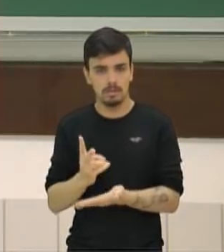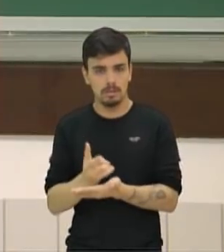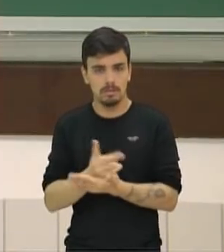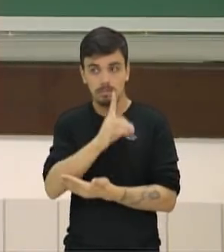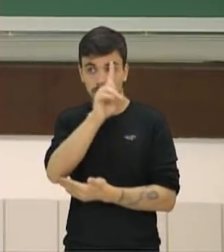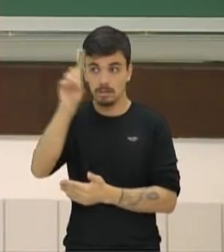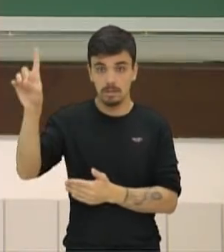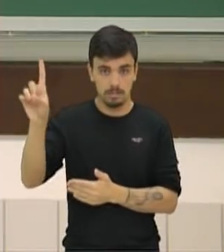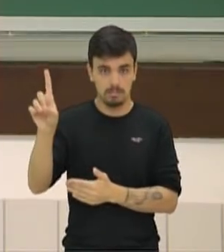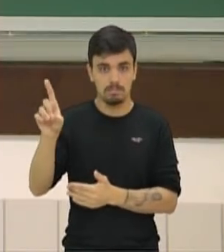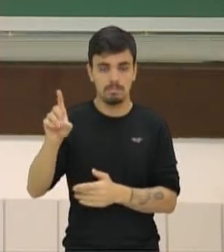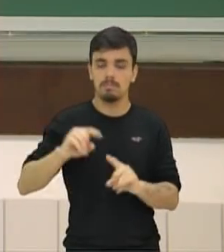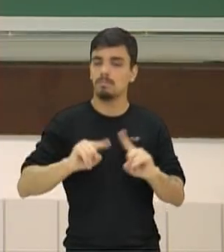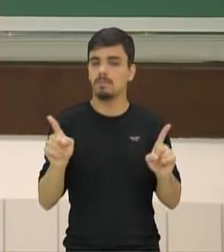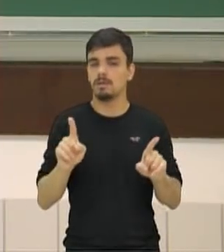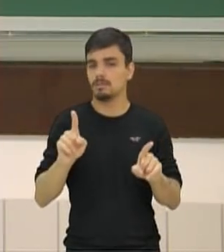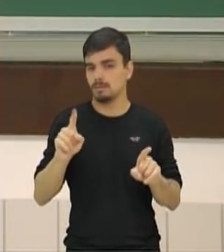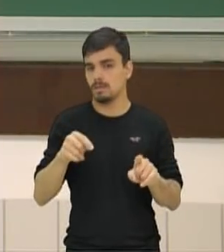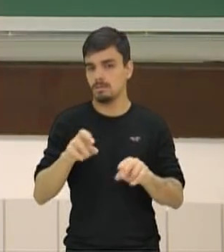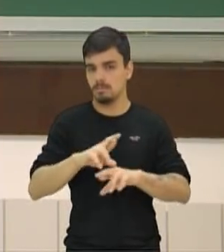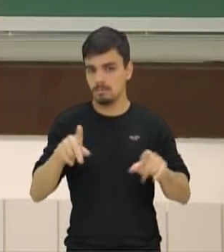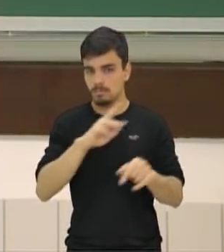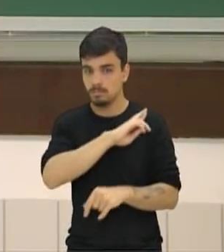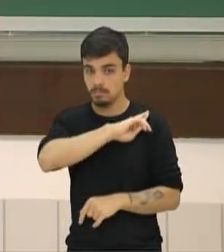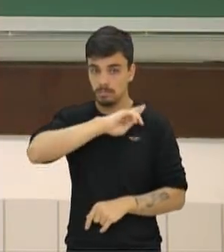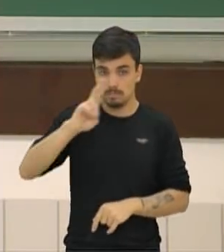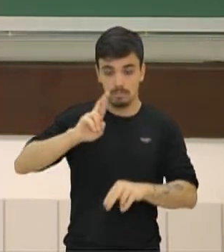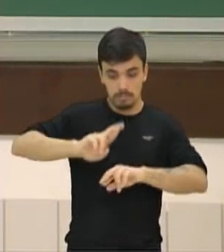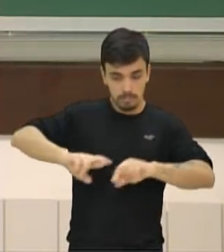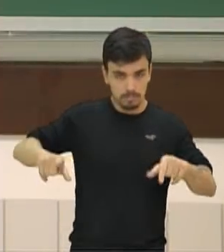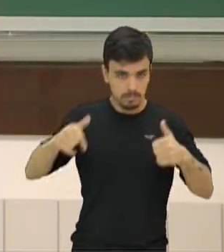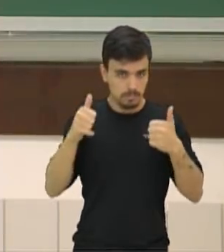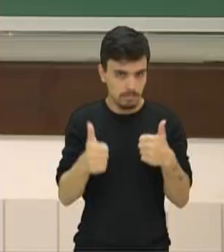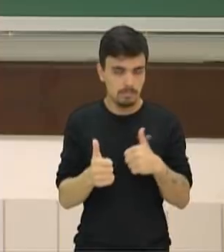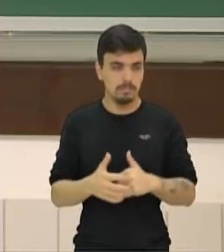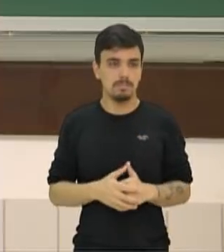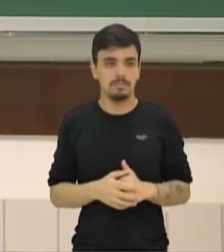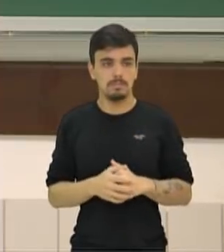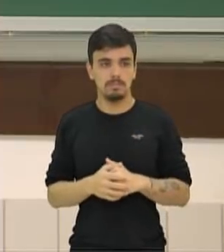deuses, então, só que são religiosidades diferentes.